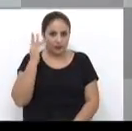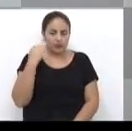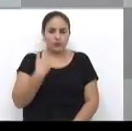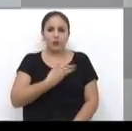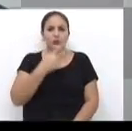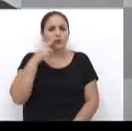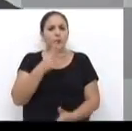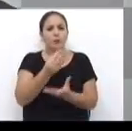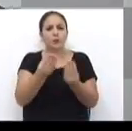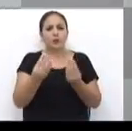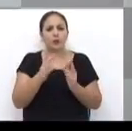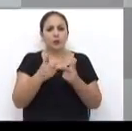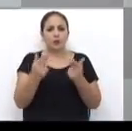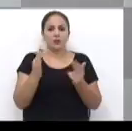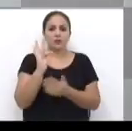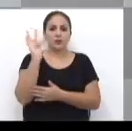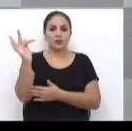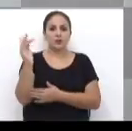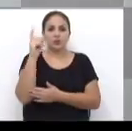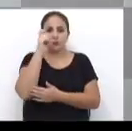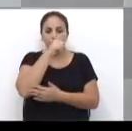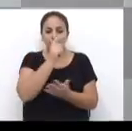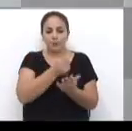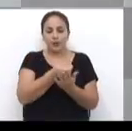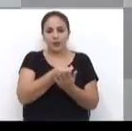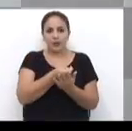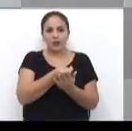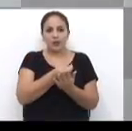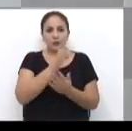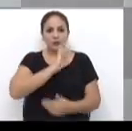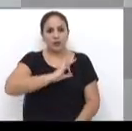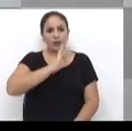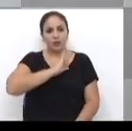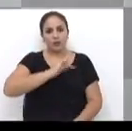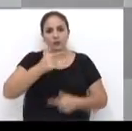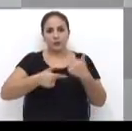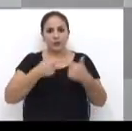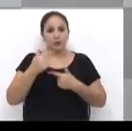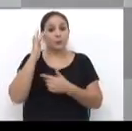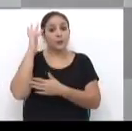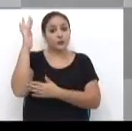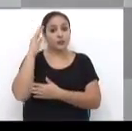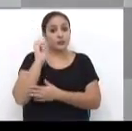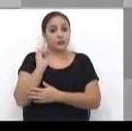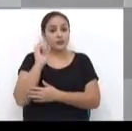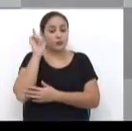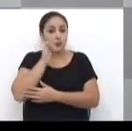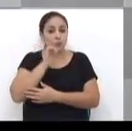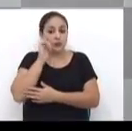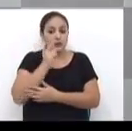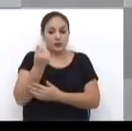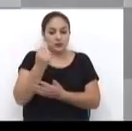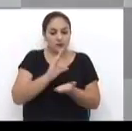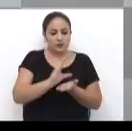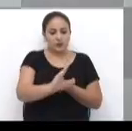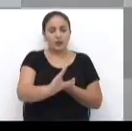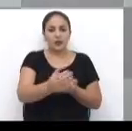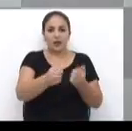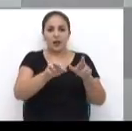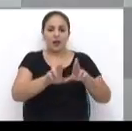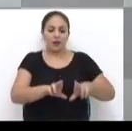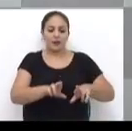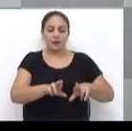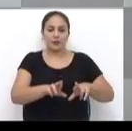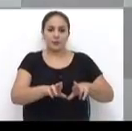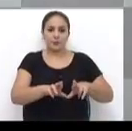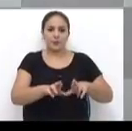de servidores, que só imaginar aí vai existir um pouco de recurso para aplicar em outras áreas, maiormente no que diz respeito à cultura. Então eu